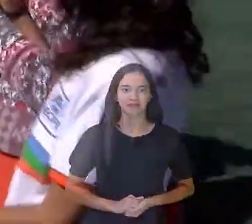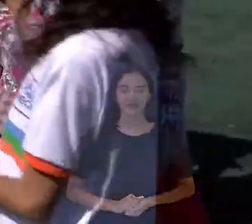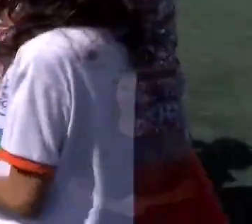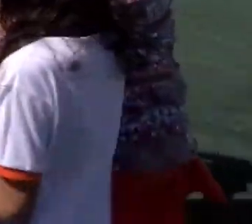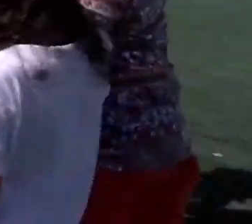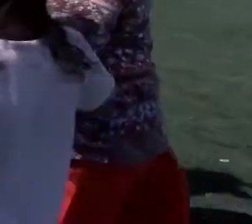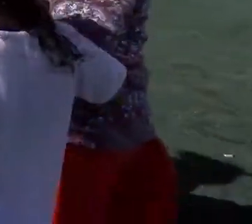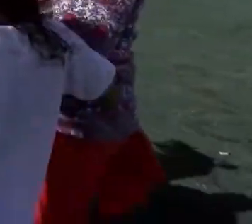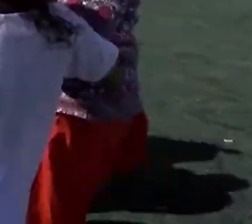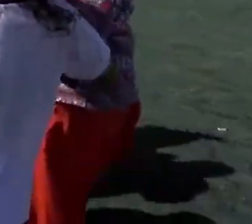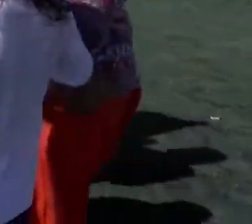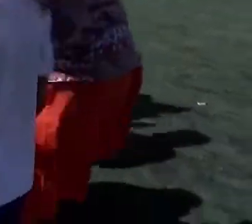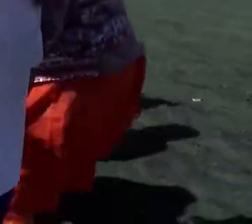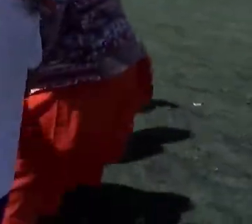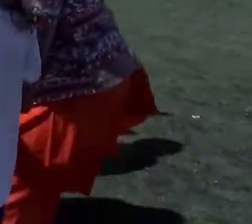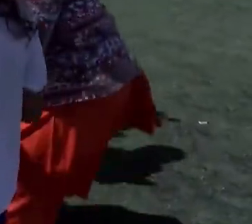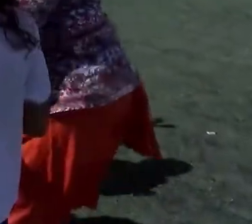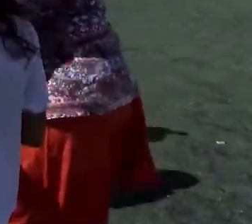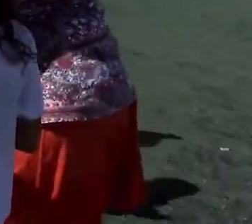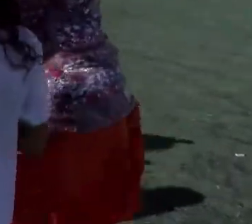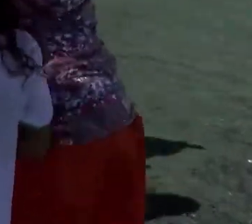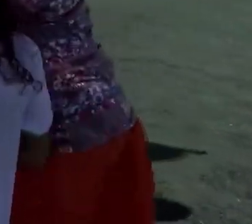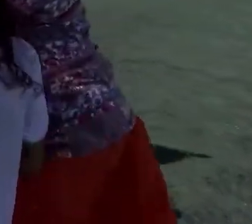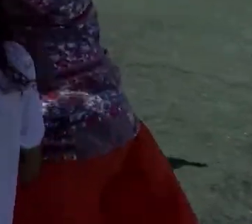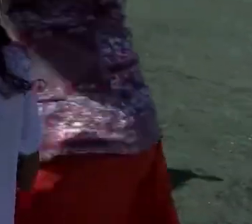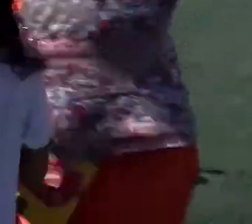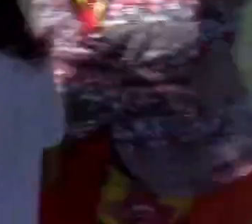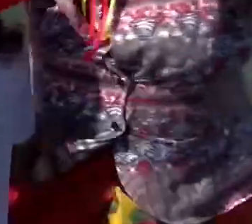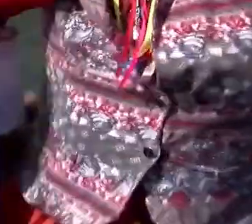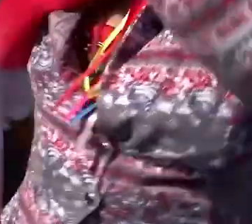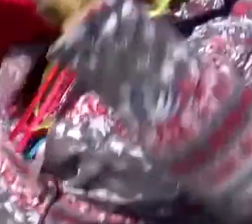Tchum, tchum, tchum, tchum, tchum, tchum.